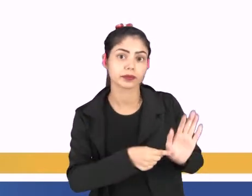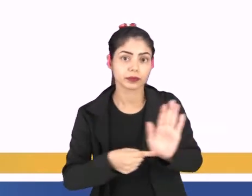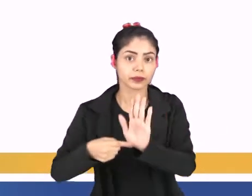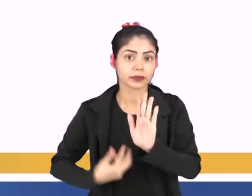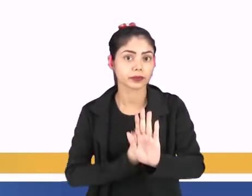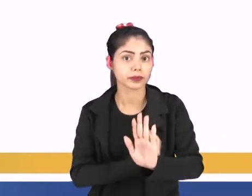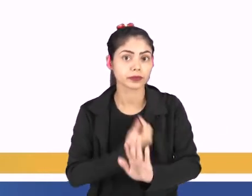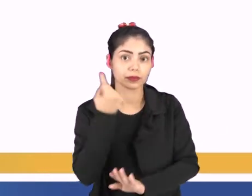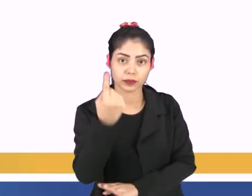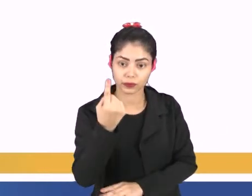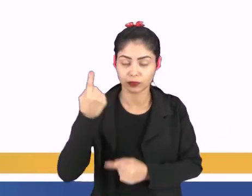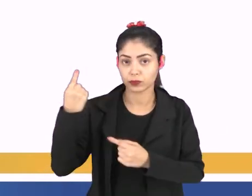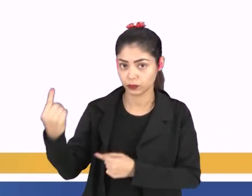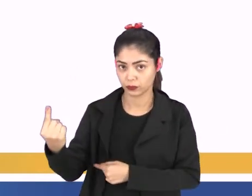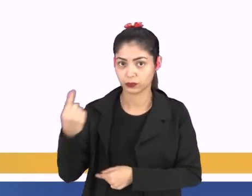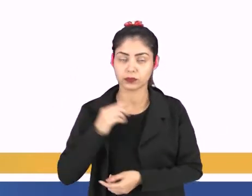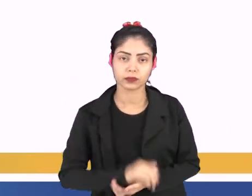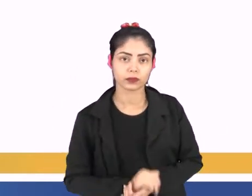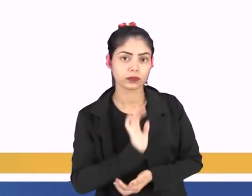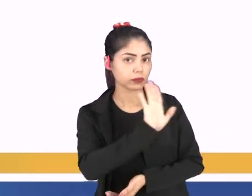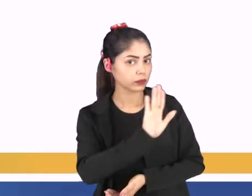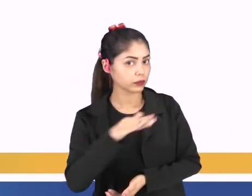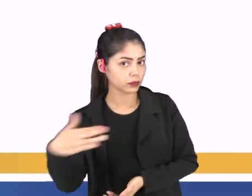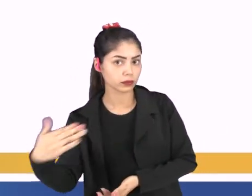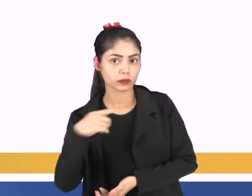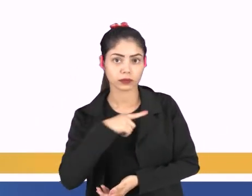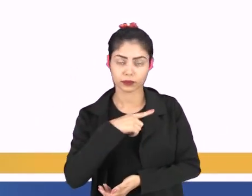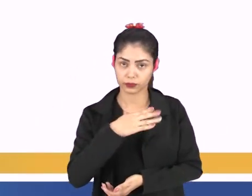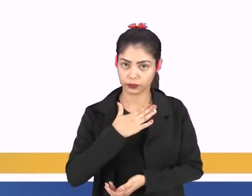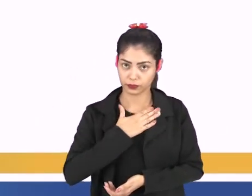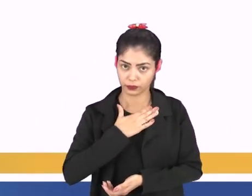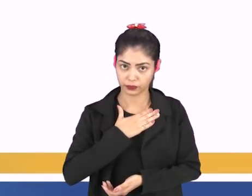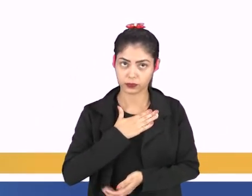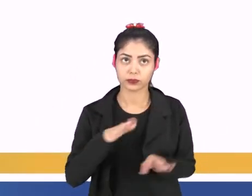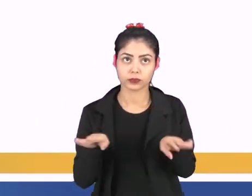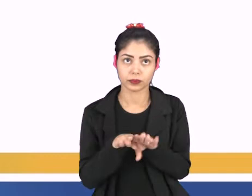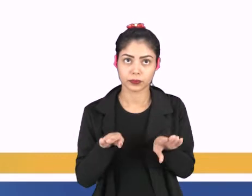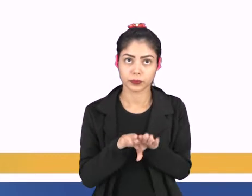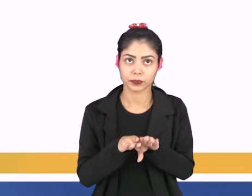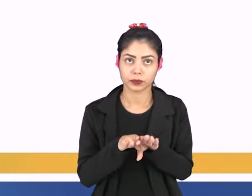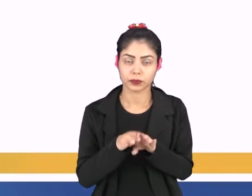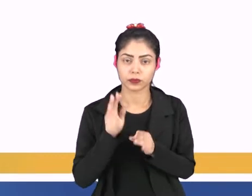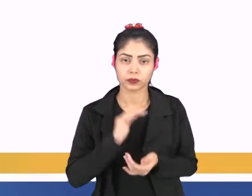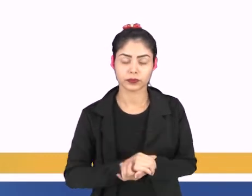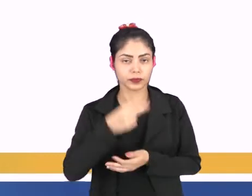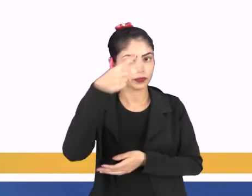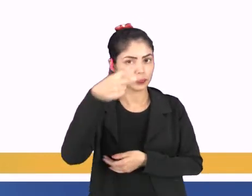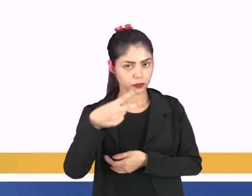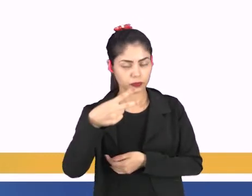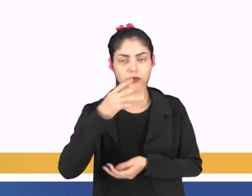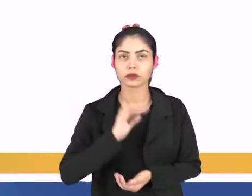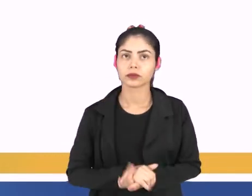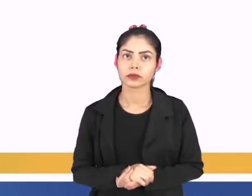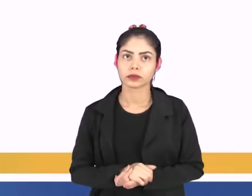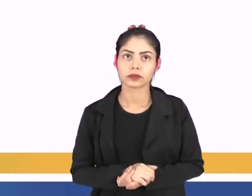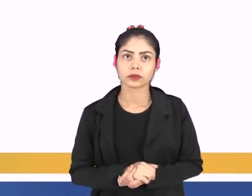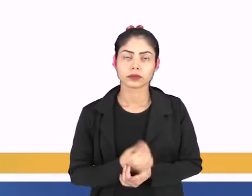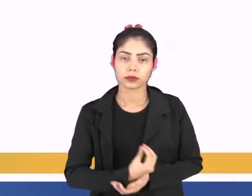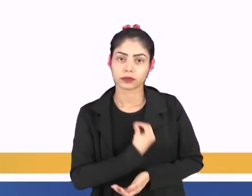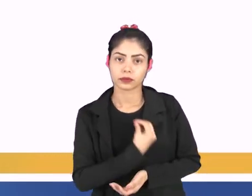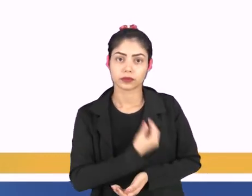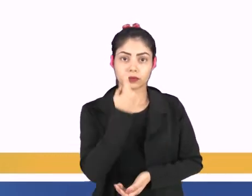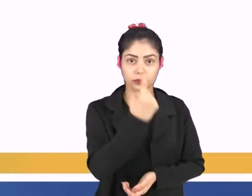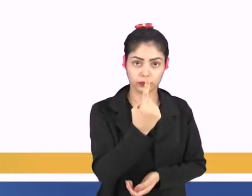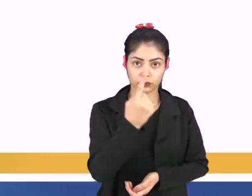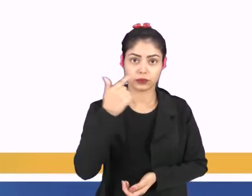de 1 e 1. Quando o meu binômio estiver elevado à potência 2, nós temos a presença